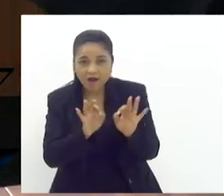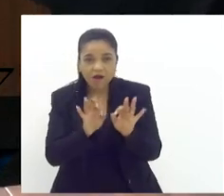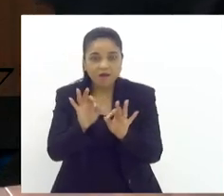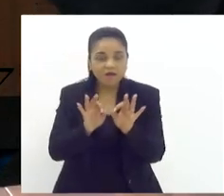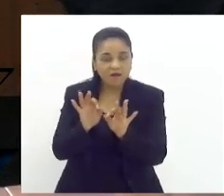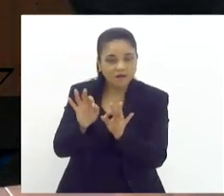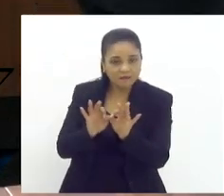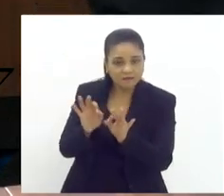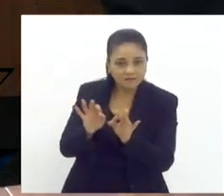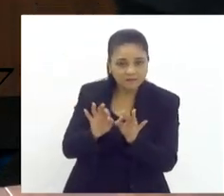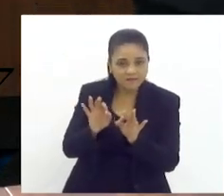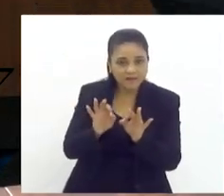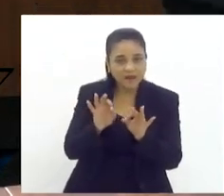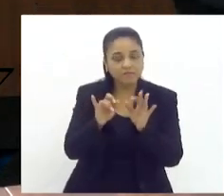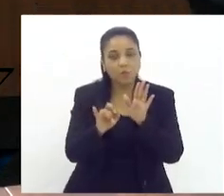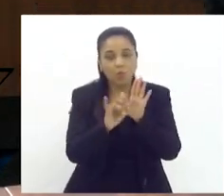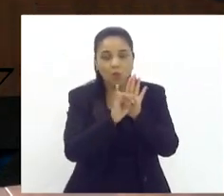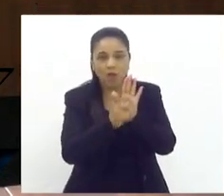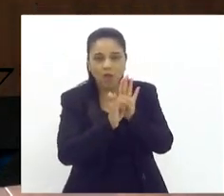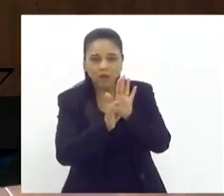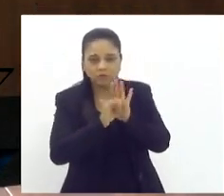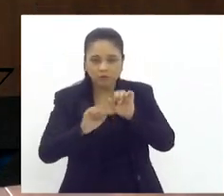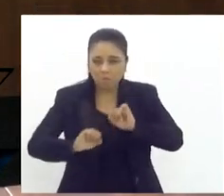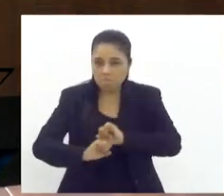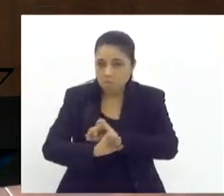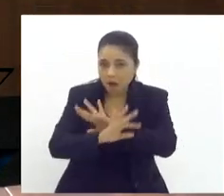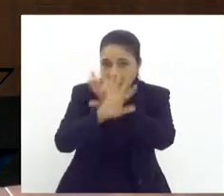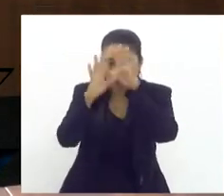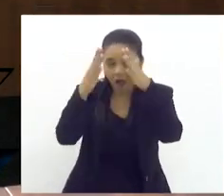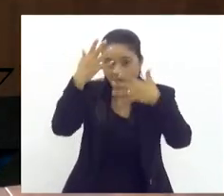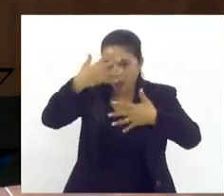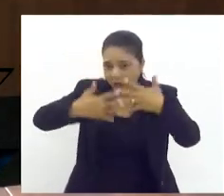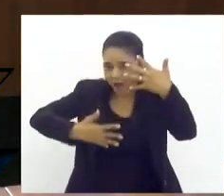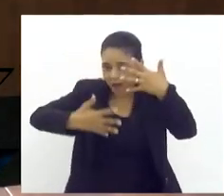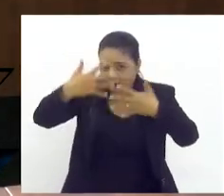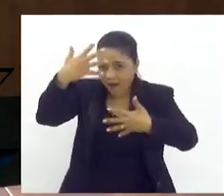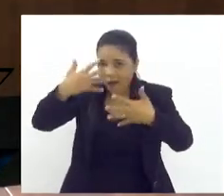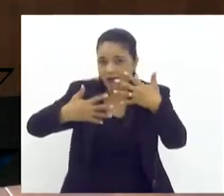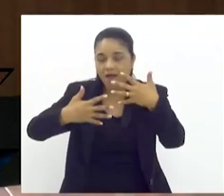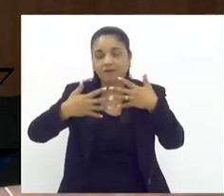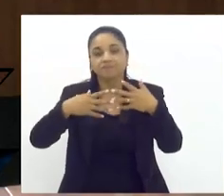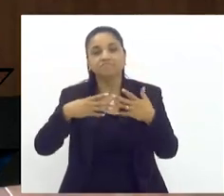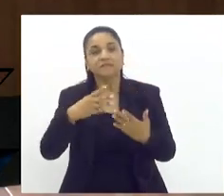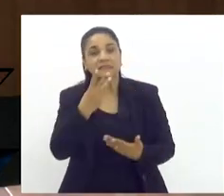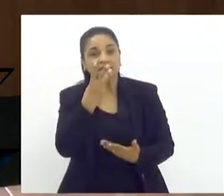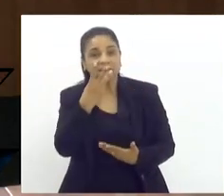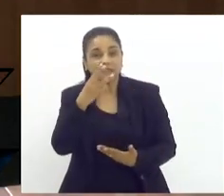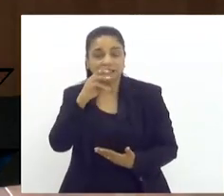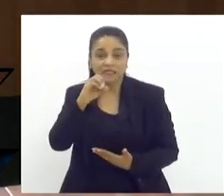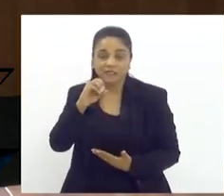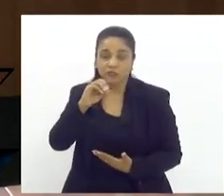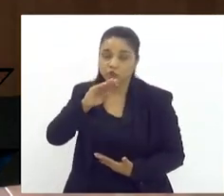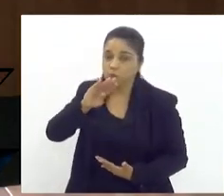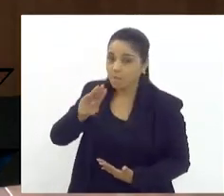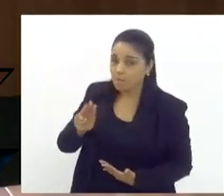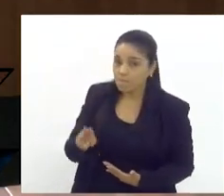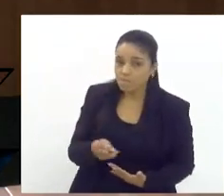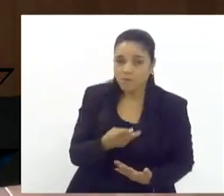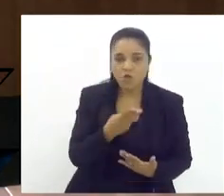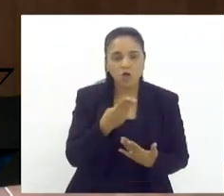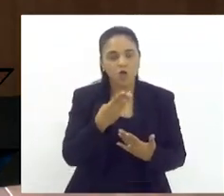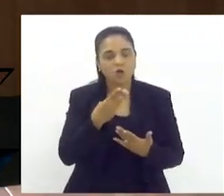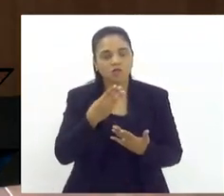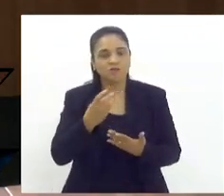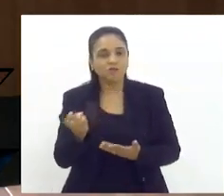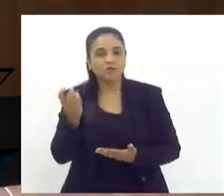através dos editais com toda a transparência a portar quase 300 milhões de reais para a cultura do